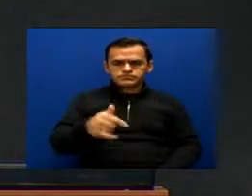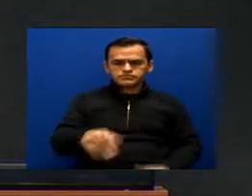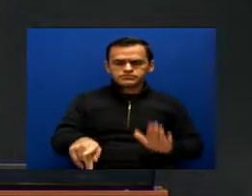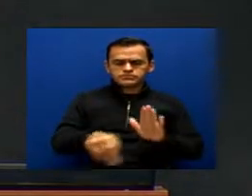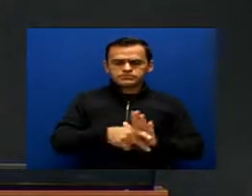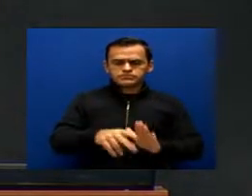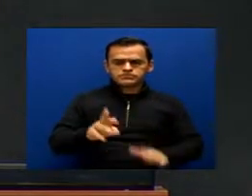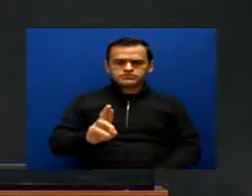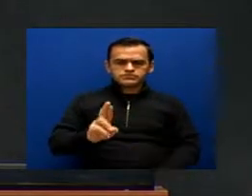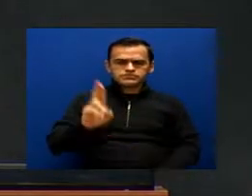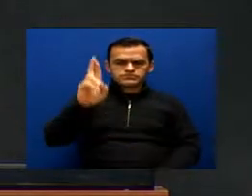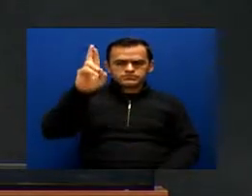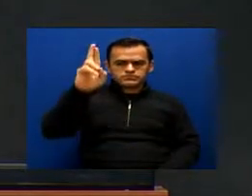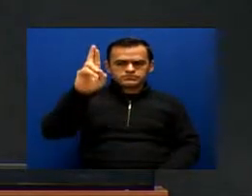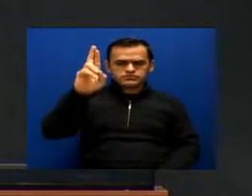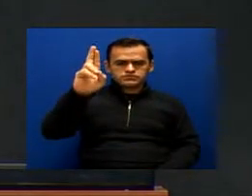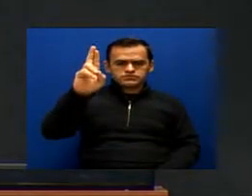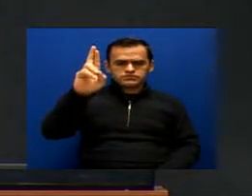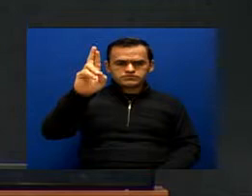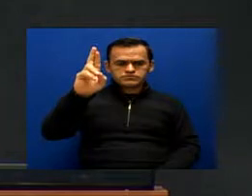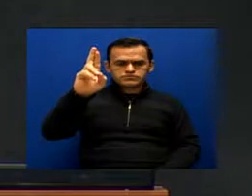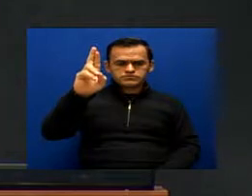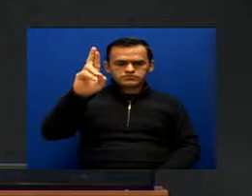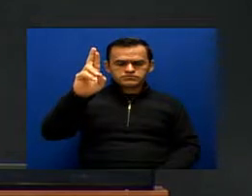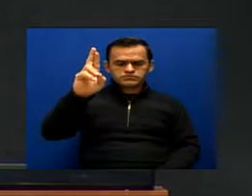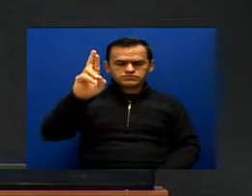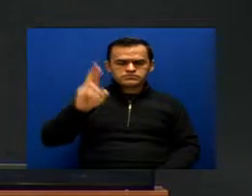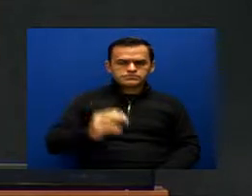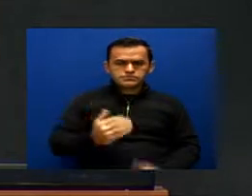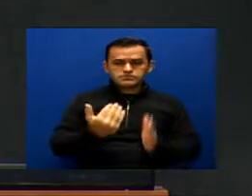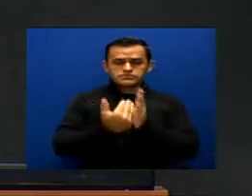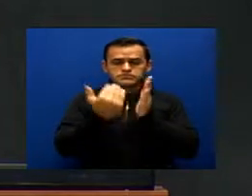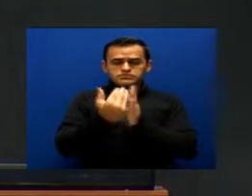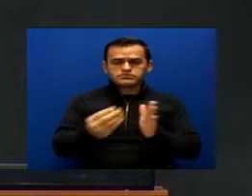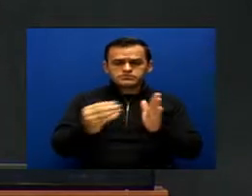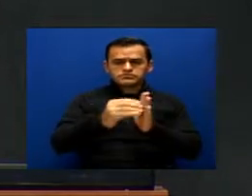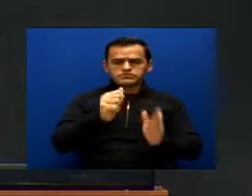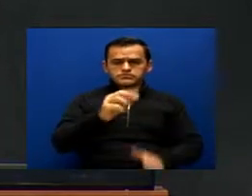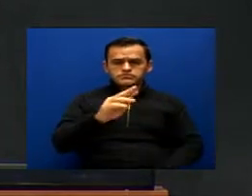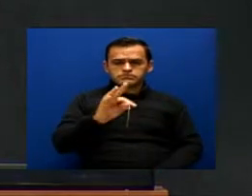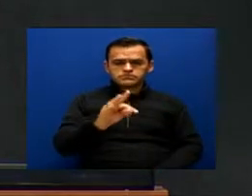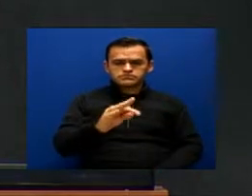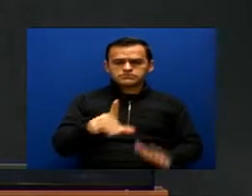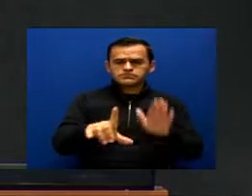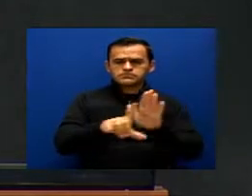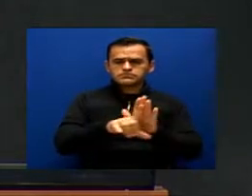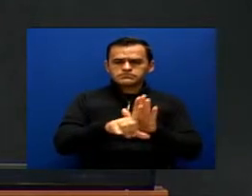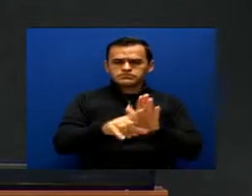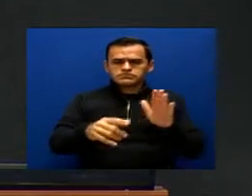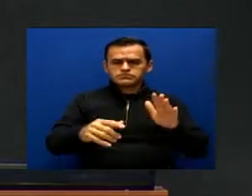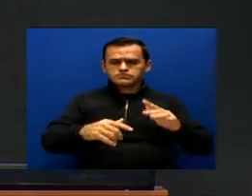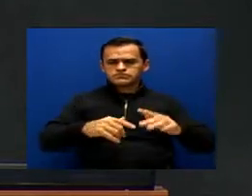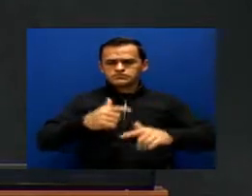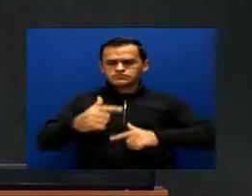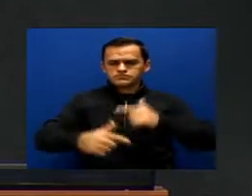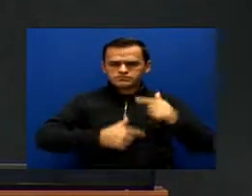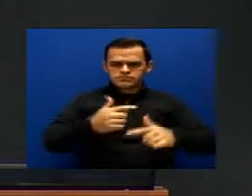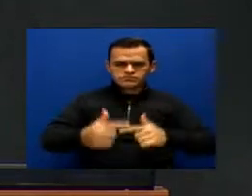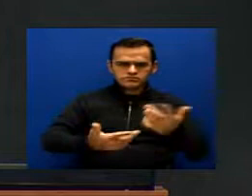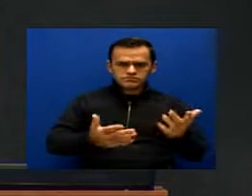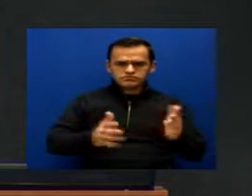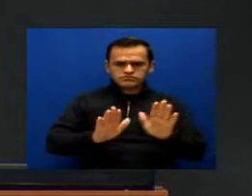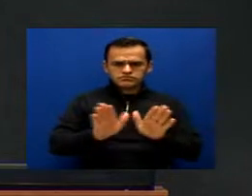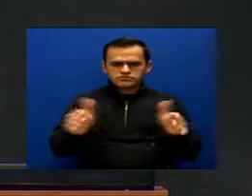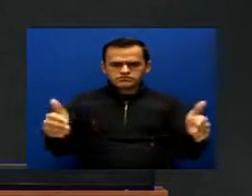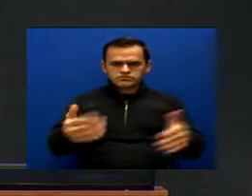992-2017, de Edil Rodrigo Maganhato, acrescenta o artigo 5º da lei que dispõe sobre serviço funerário. Já foi aprovado em